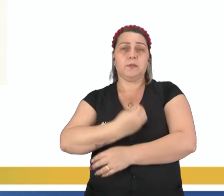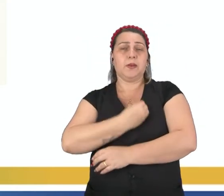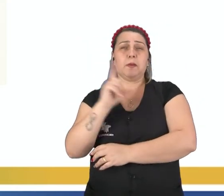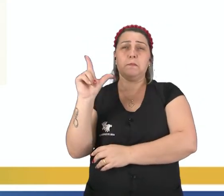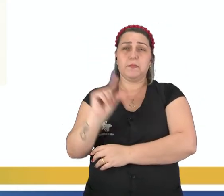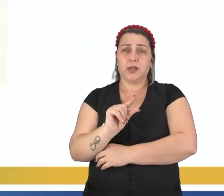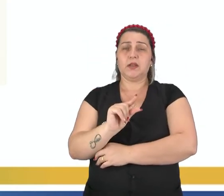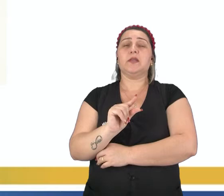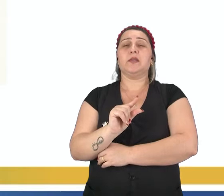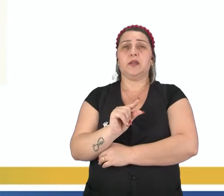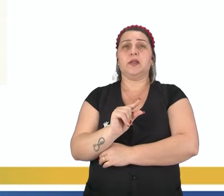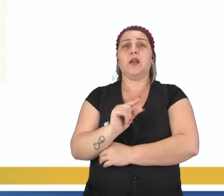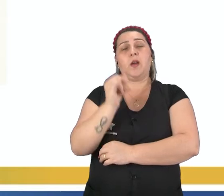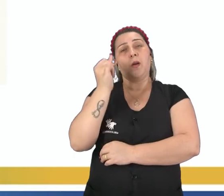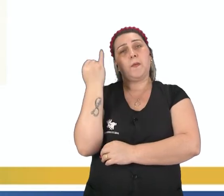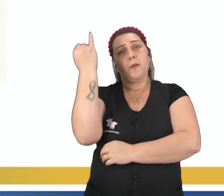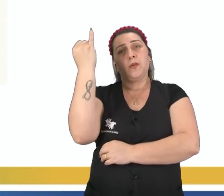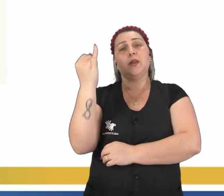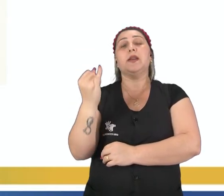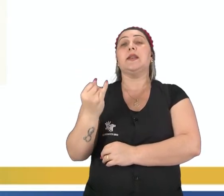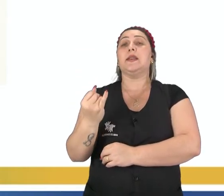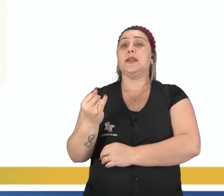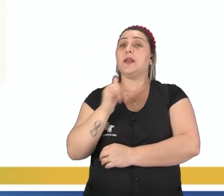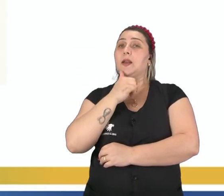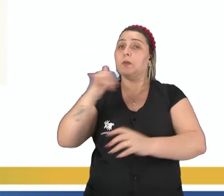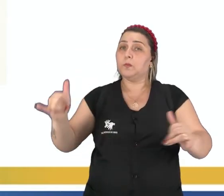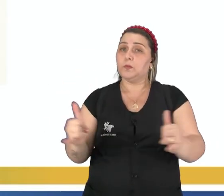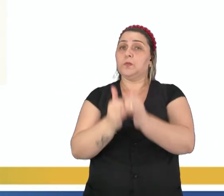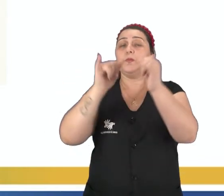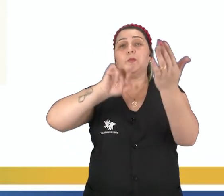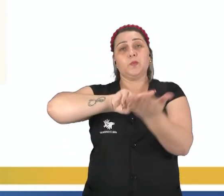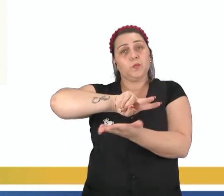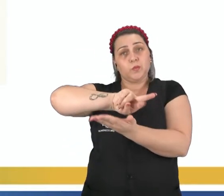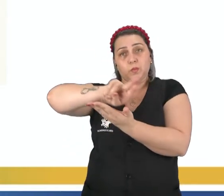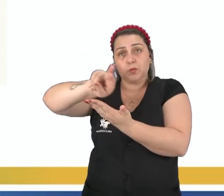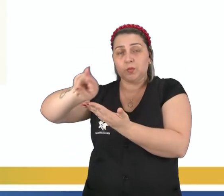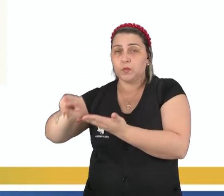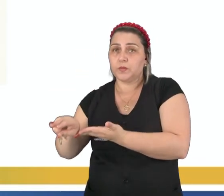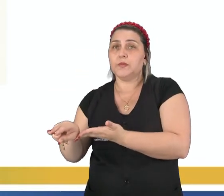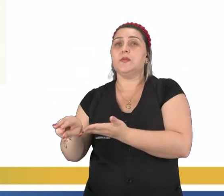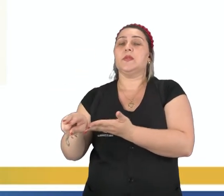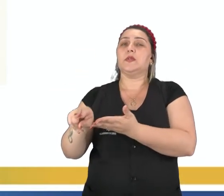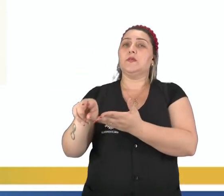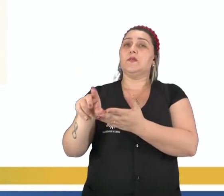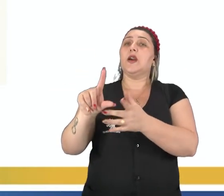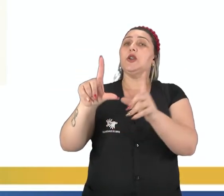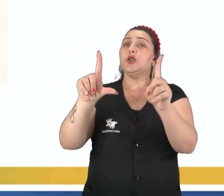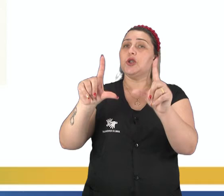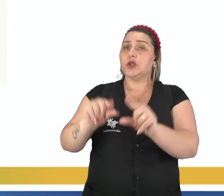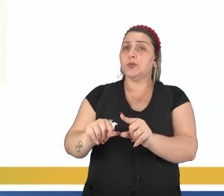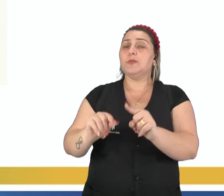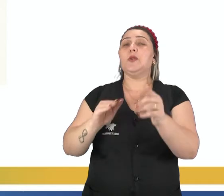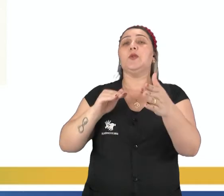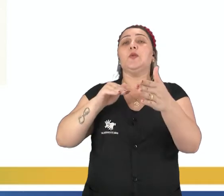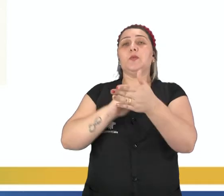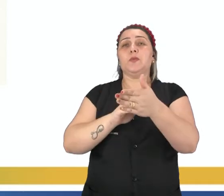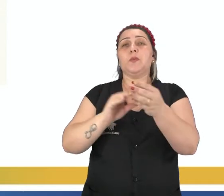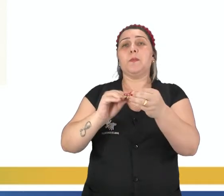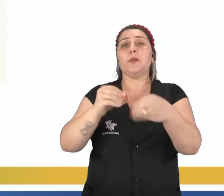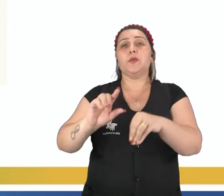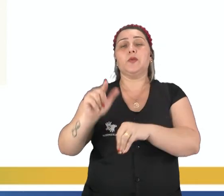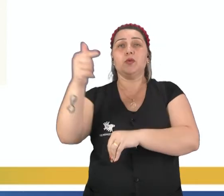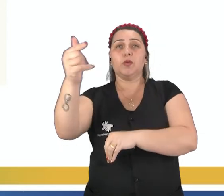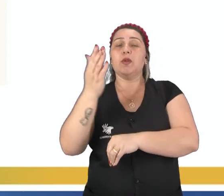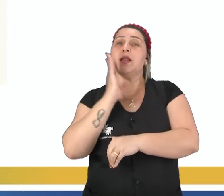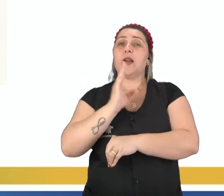participação pequena, tá? Então o ideal é que essa matriz elétrica seja diversa, porque aí um processo vai minimizar o impacto ambiental da outra, tá? Não